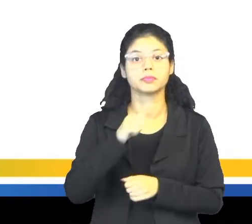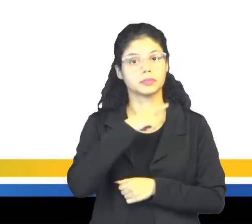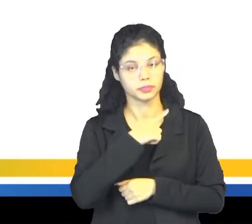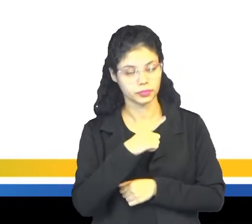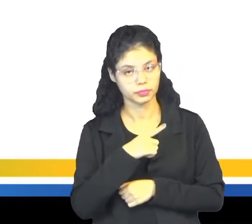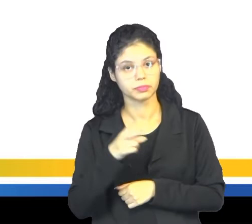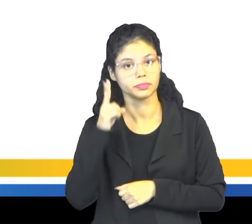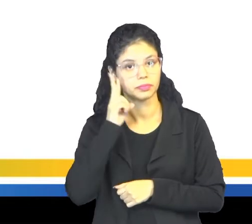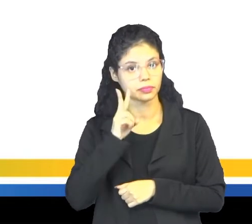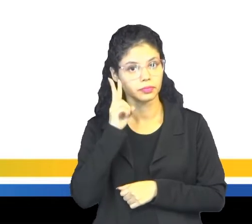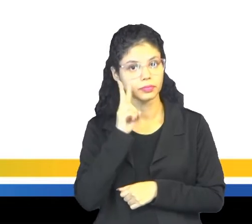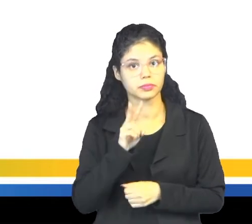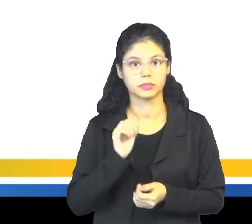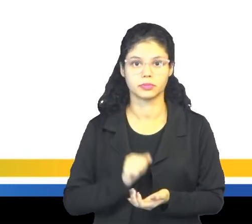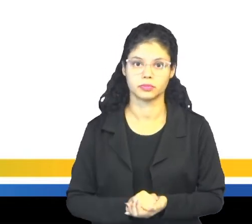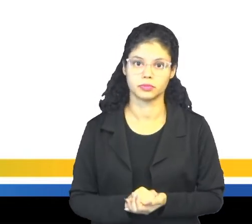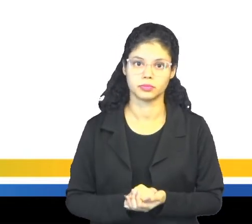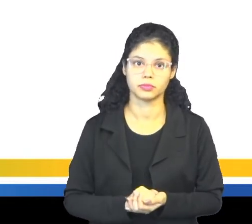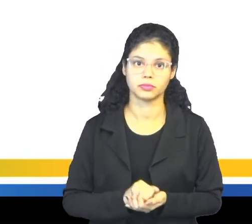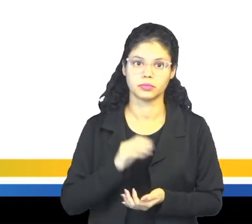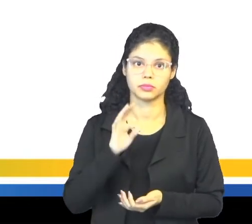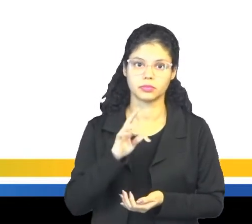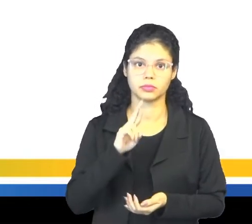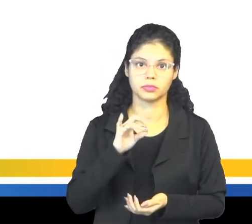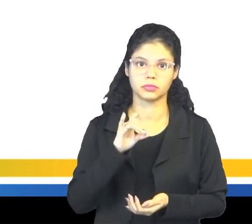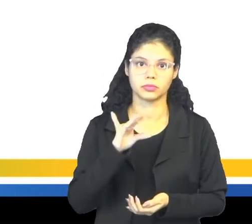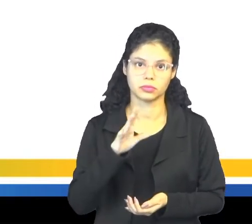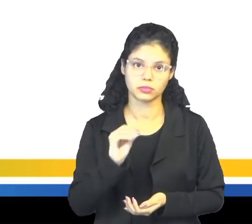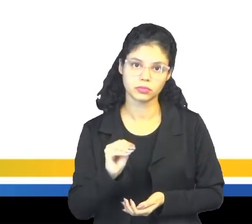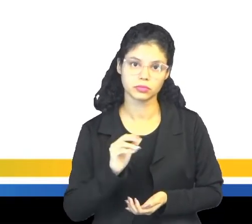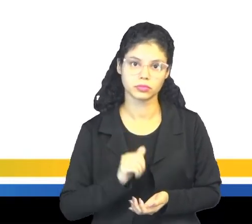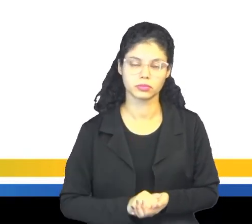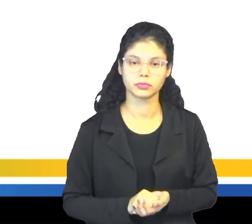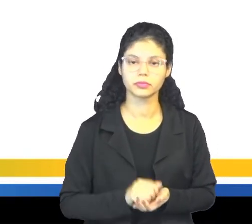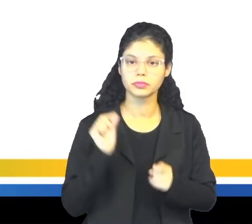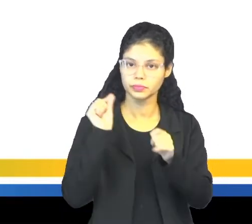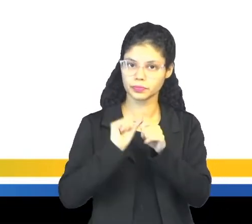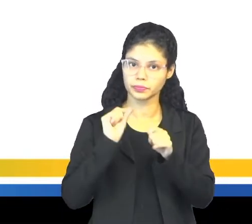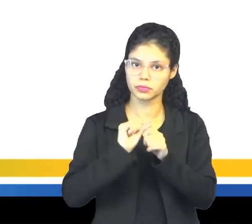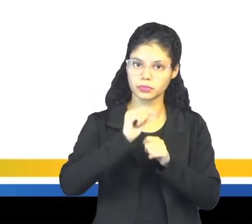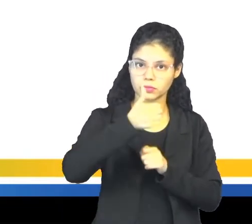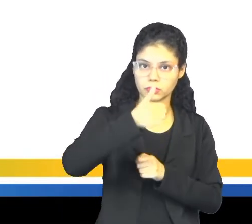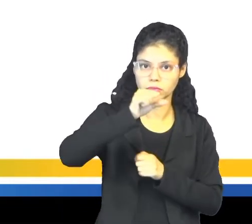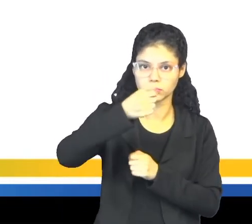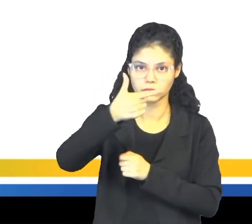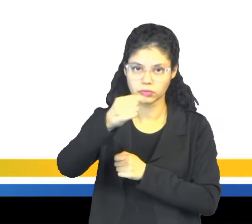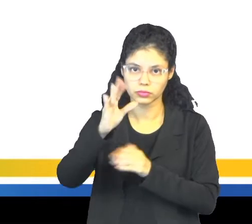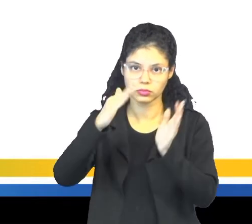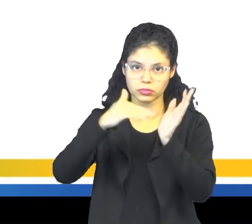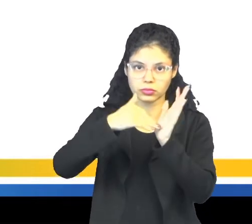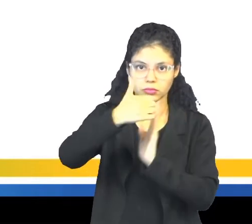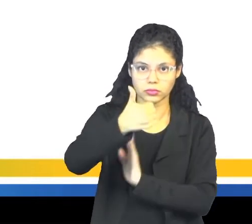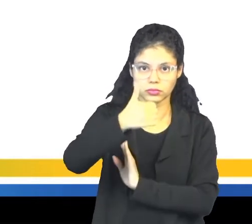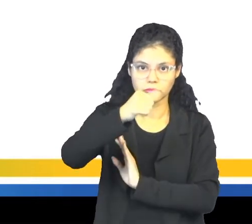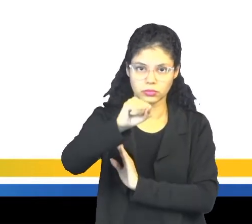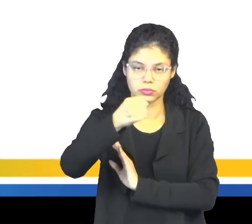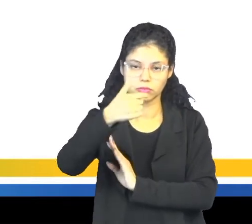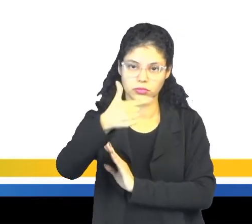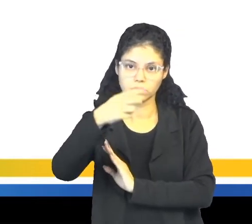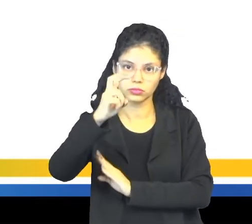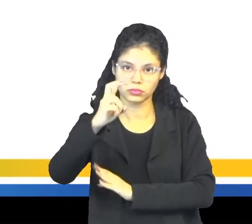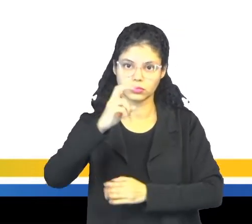pena destacar o taumatrópio, tá? Inventado entre 1820